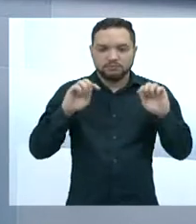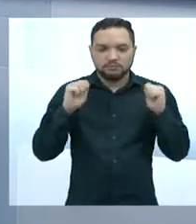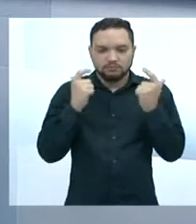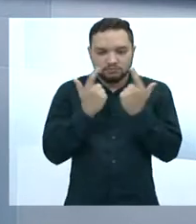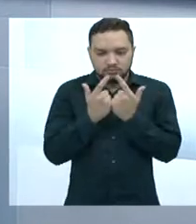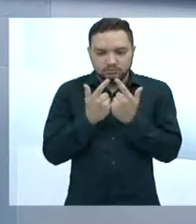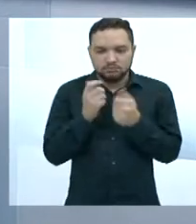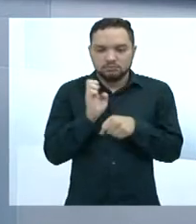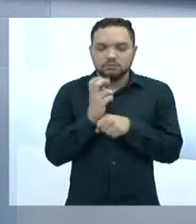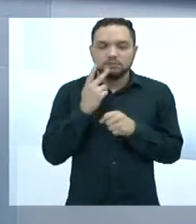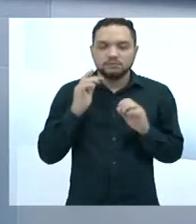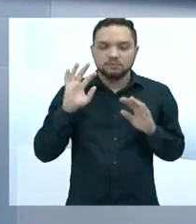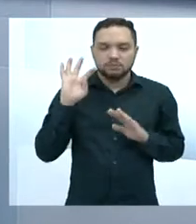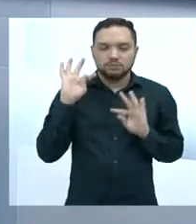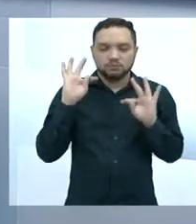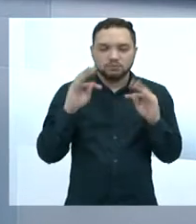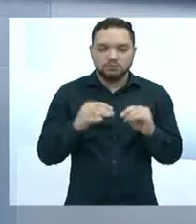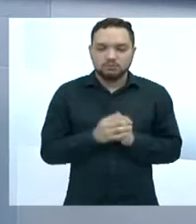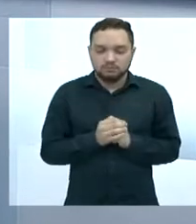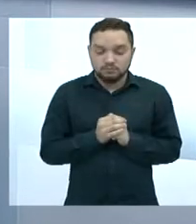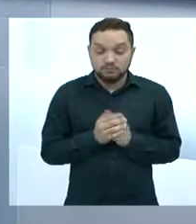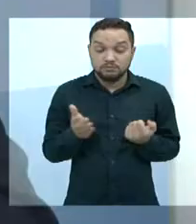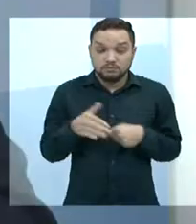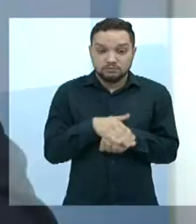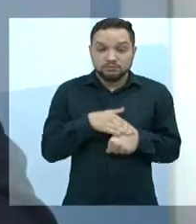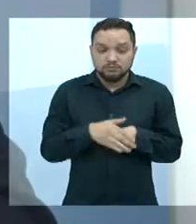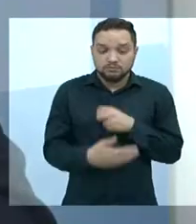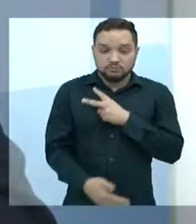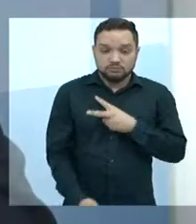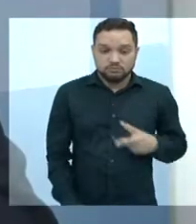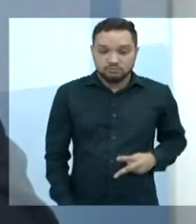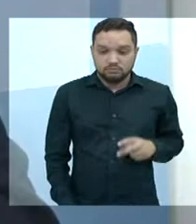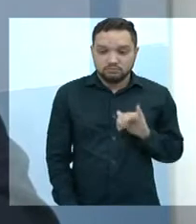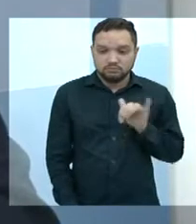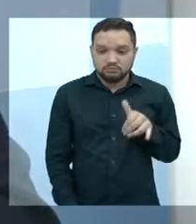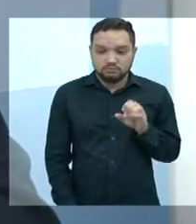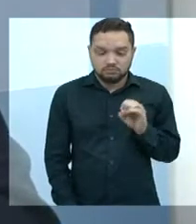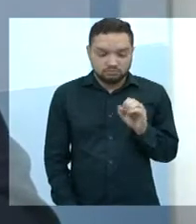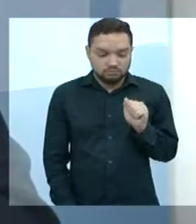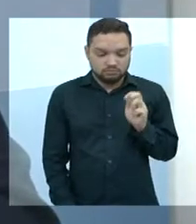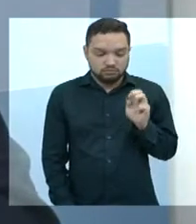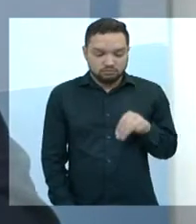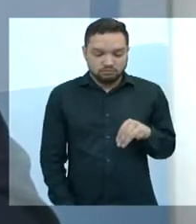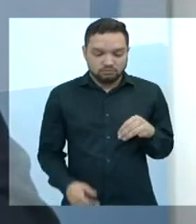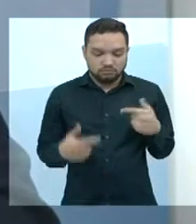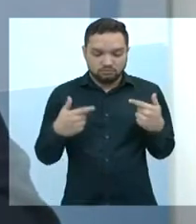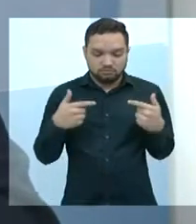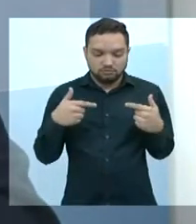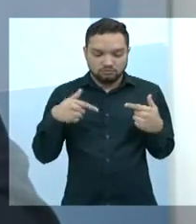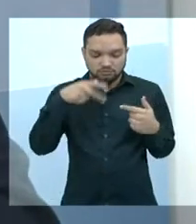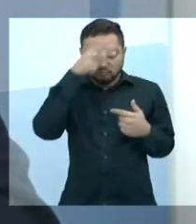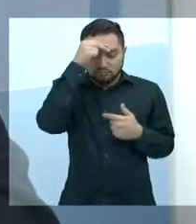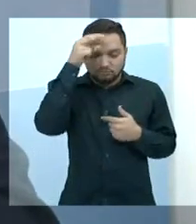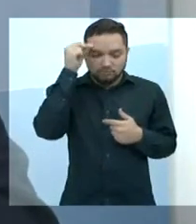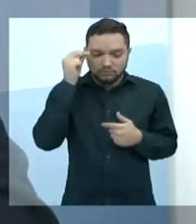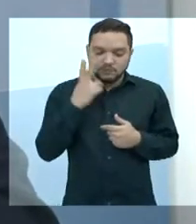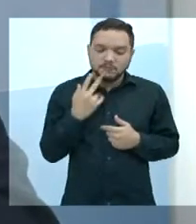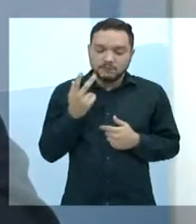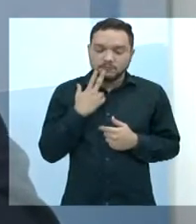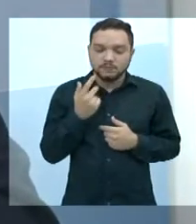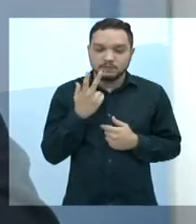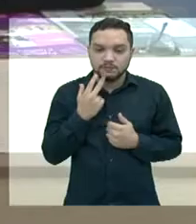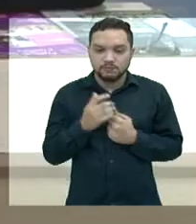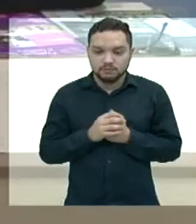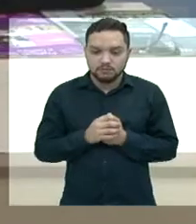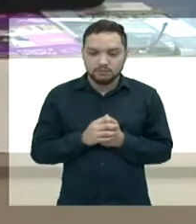Ceará. Estamos conversando com o vereador Joaquim Rocha, do PDT, no município de Fortaleza. O vereador Joaquim Rocha